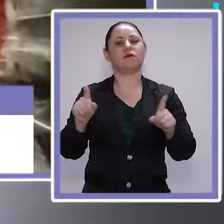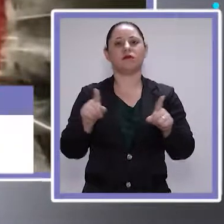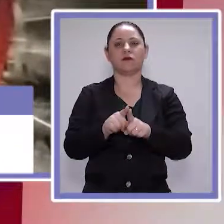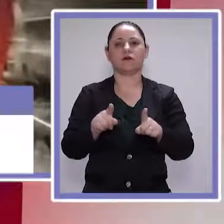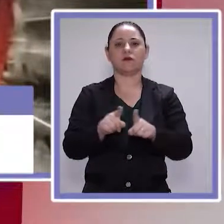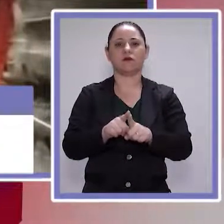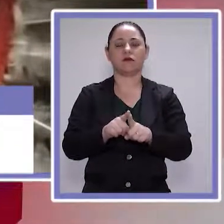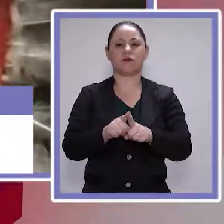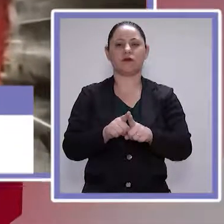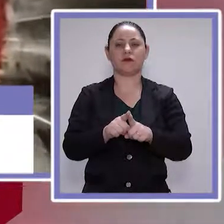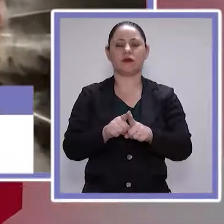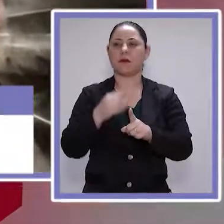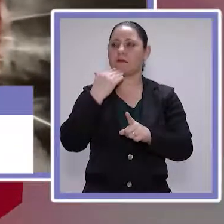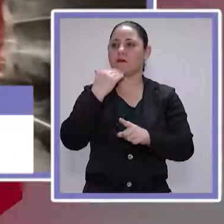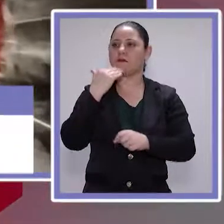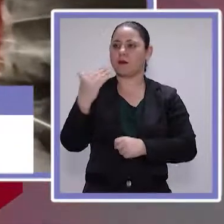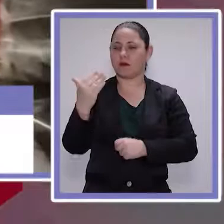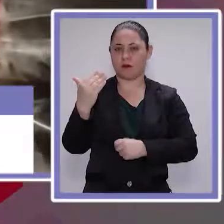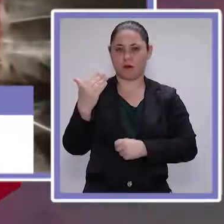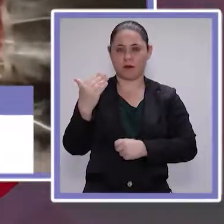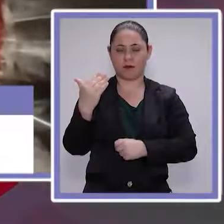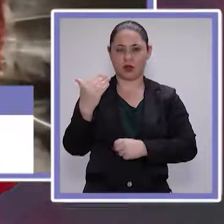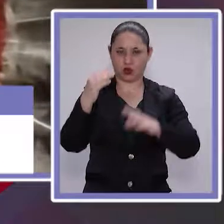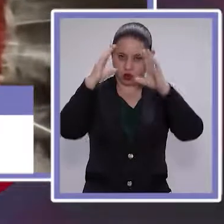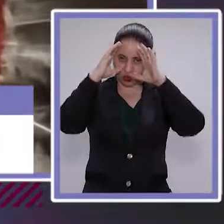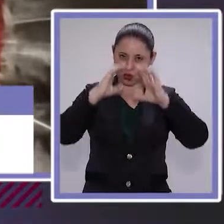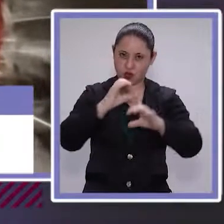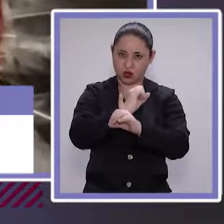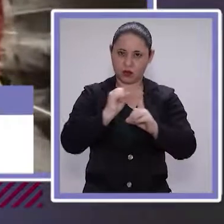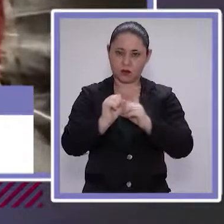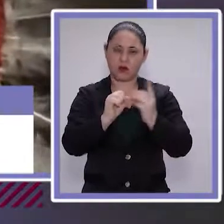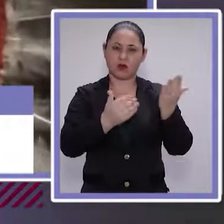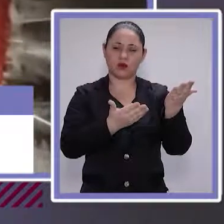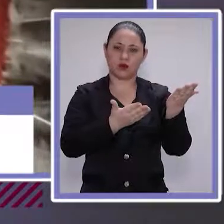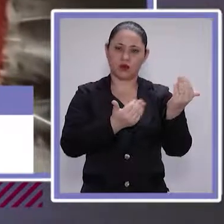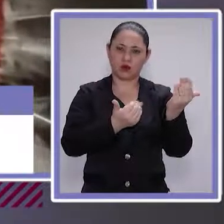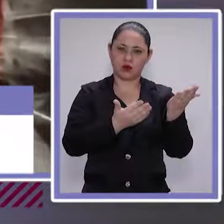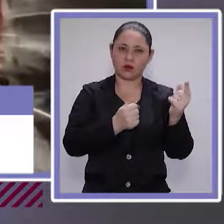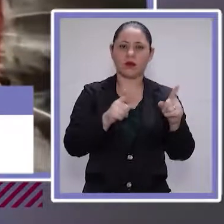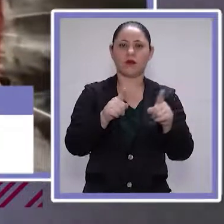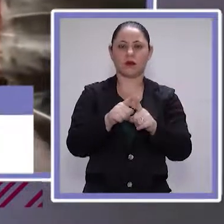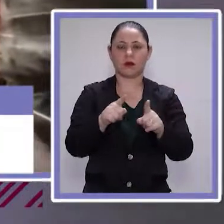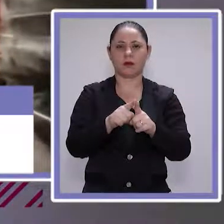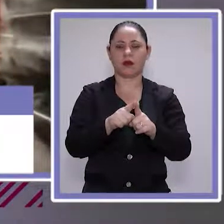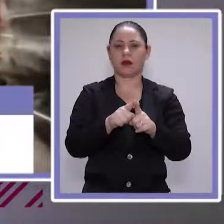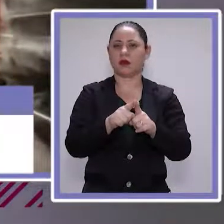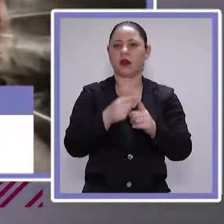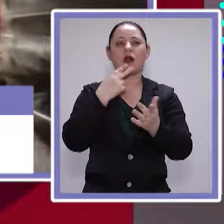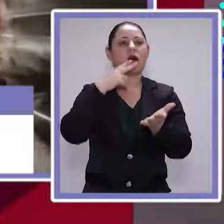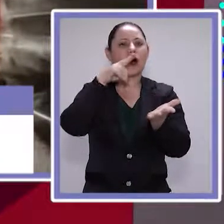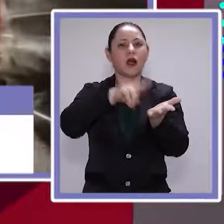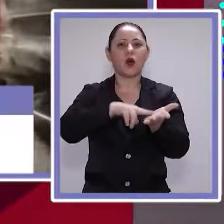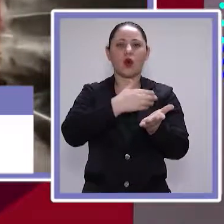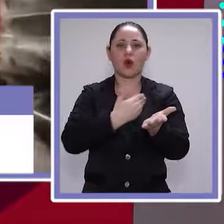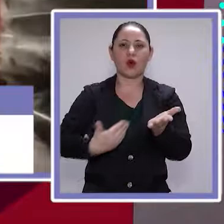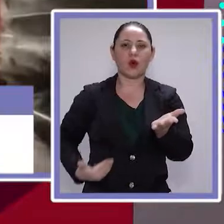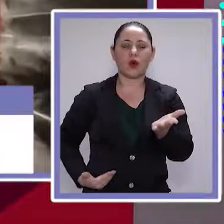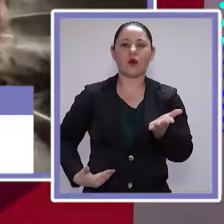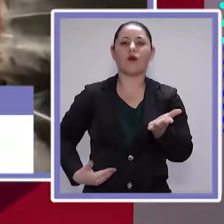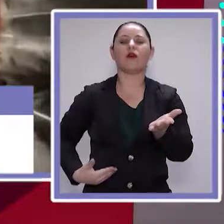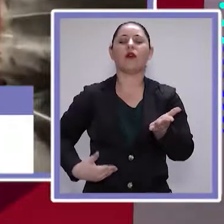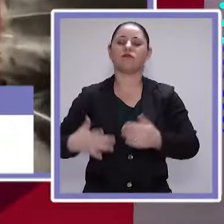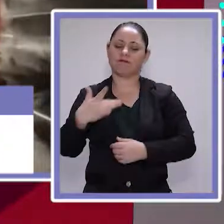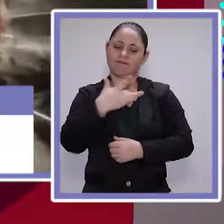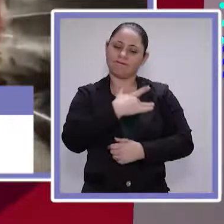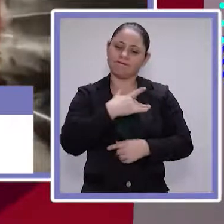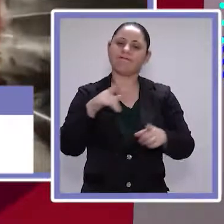Então, depois de muito pedido, né, da sociedade civil, dos jovens ativistas, várias cartas, o governo italiano